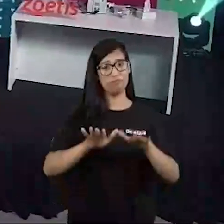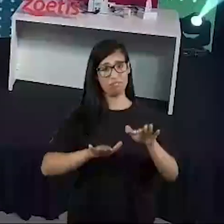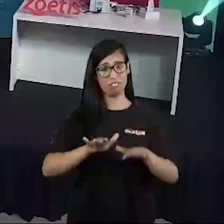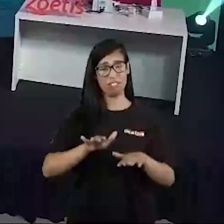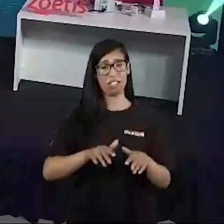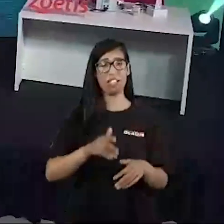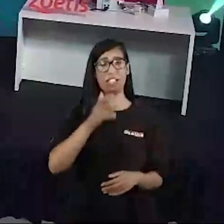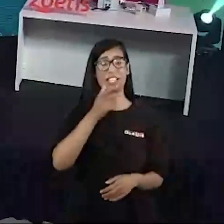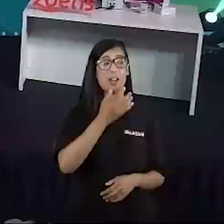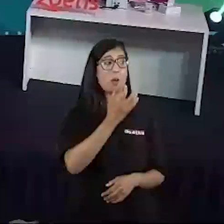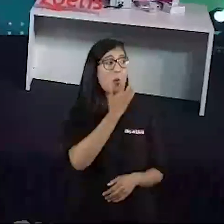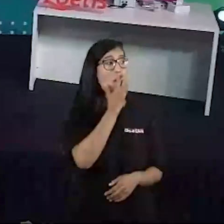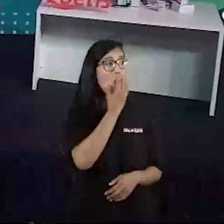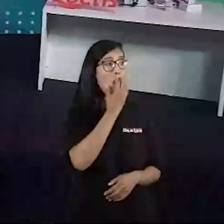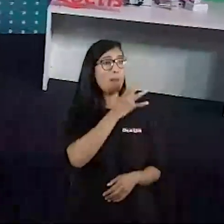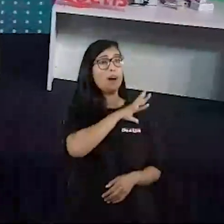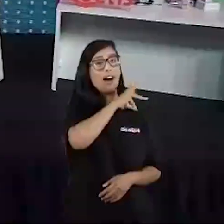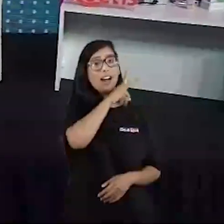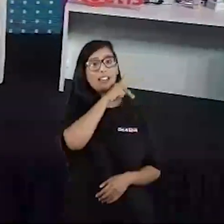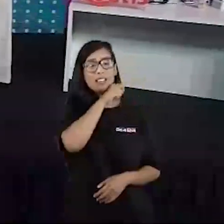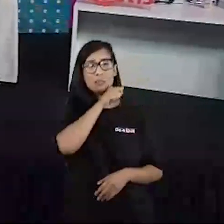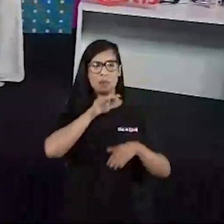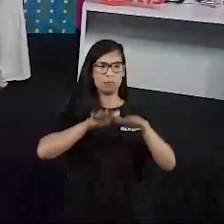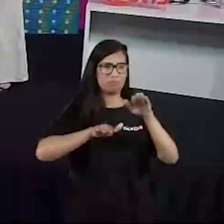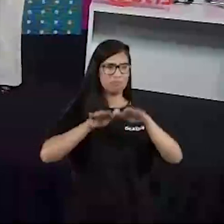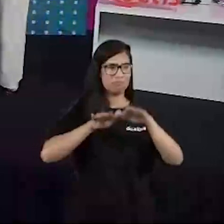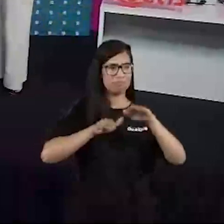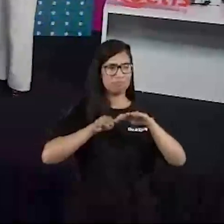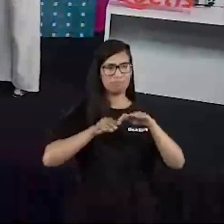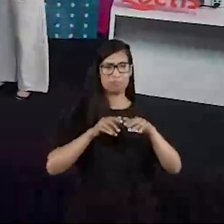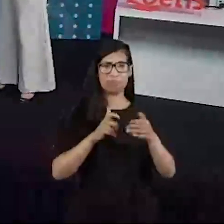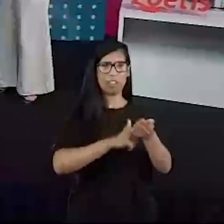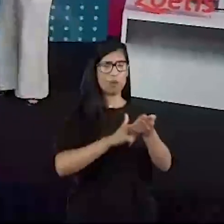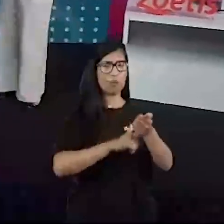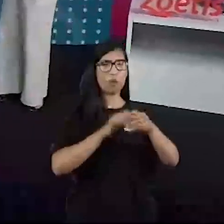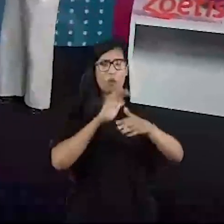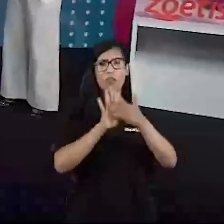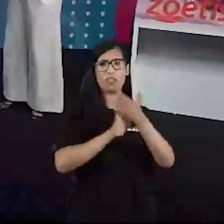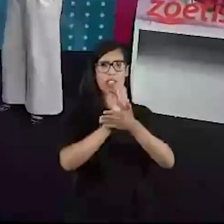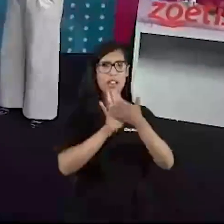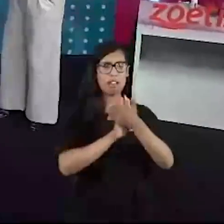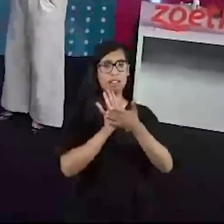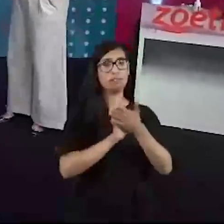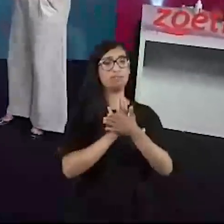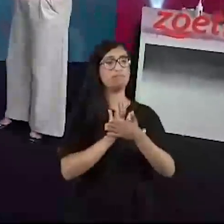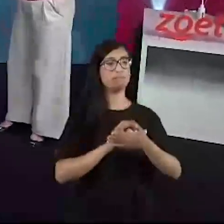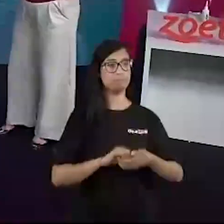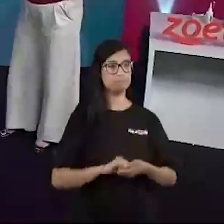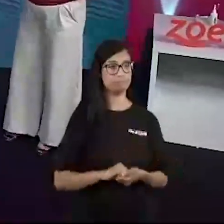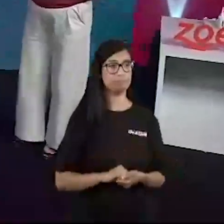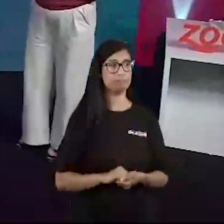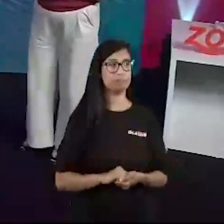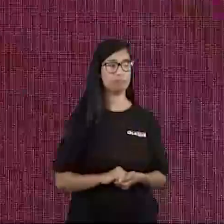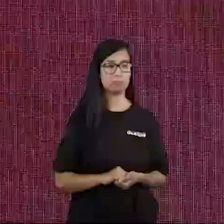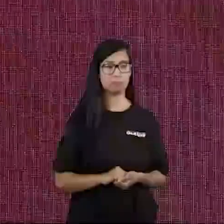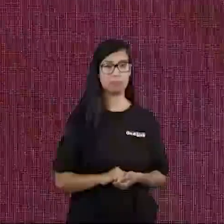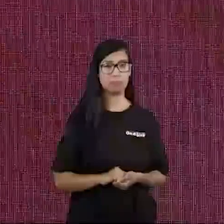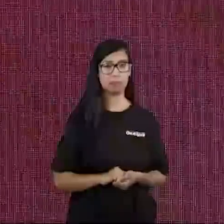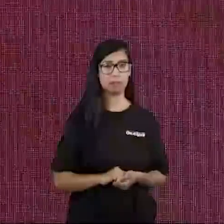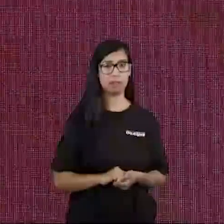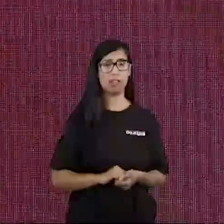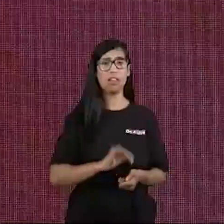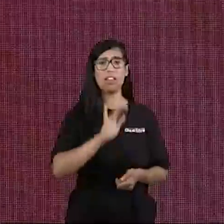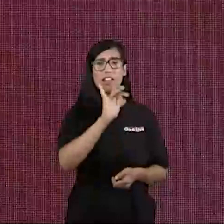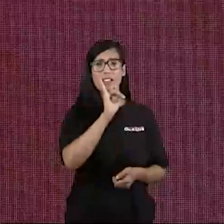estresse. Aí que fazer uso de antipruriginoso. Exatamente. Exatamente. Quando identifica a presença